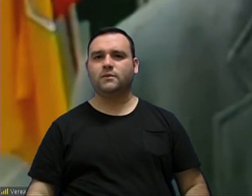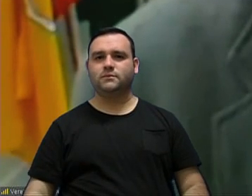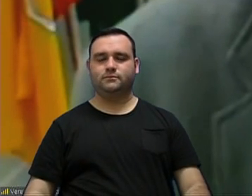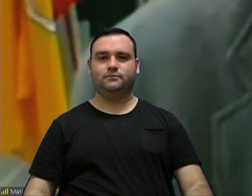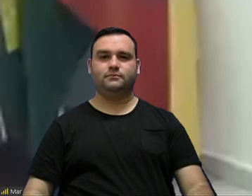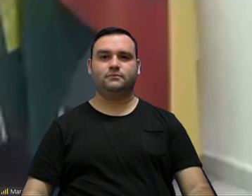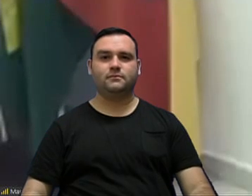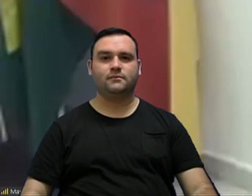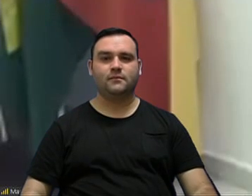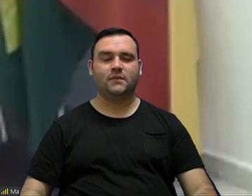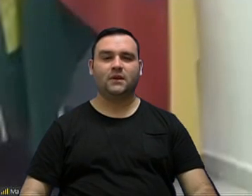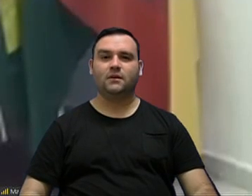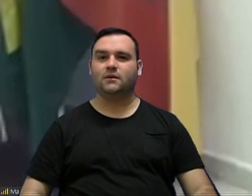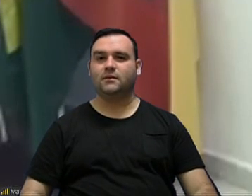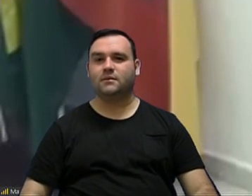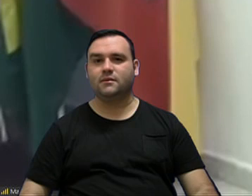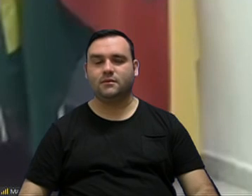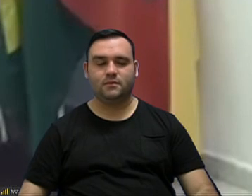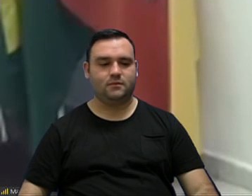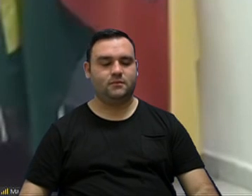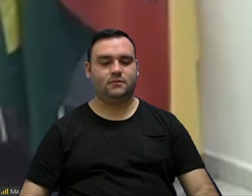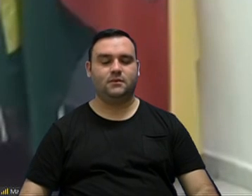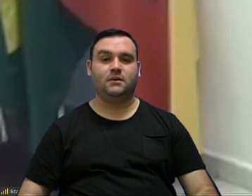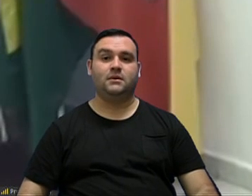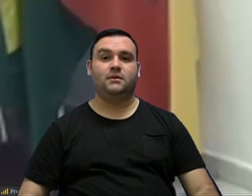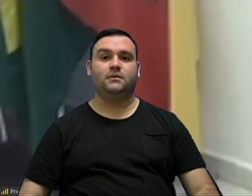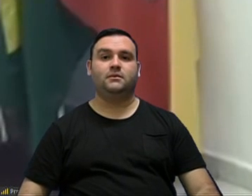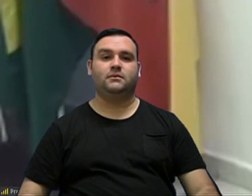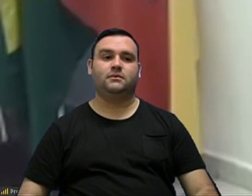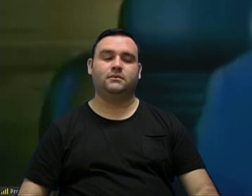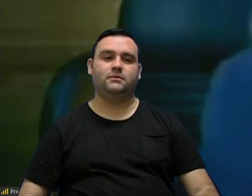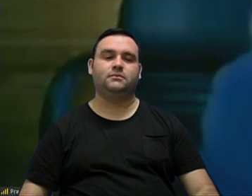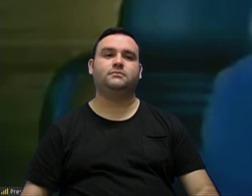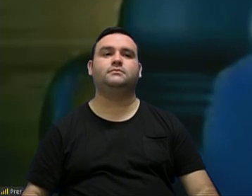aqui. Oi, Mário. Oi, presidente. Oi, Martinez. Marinho,